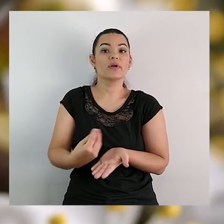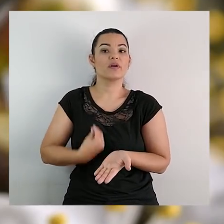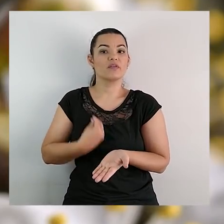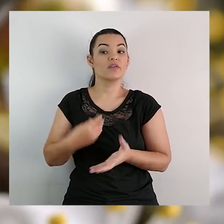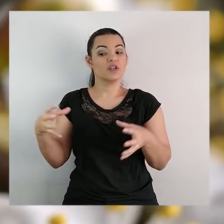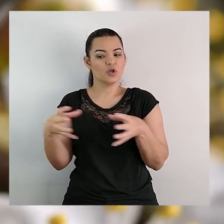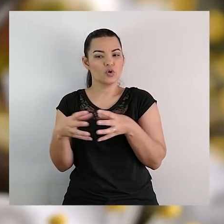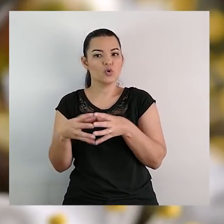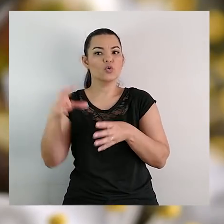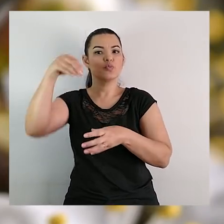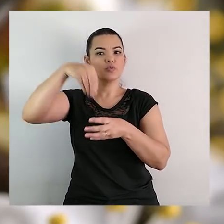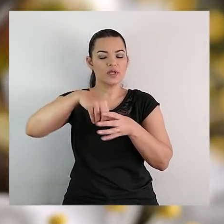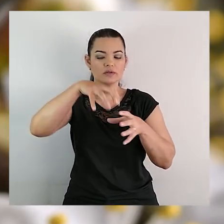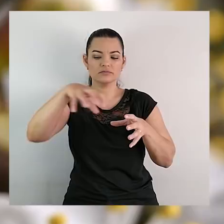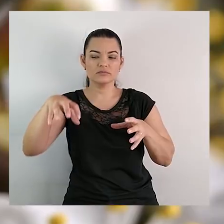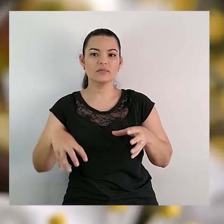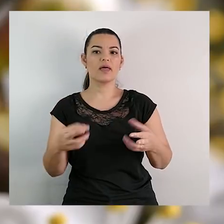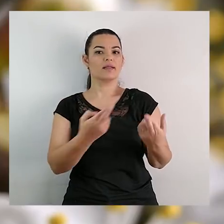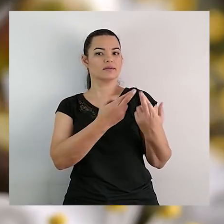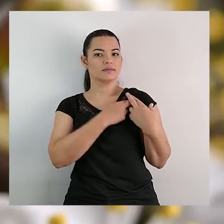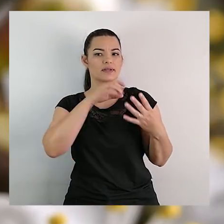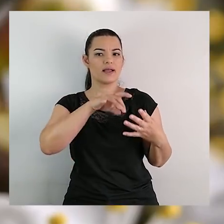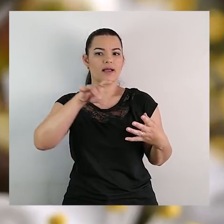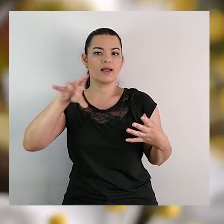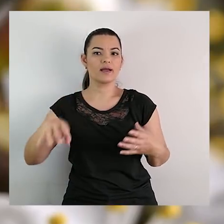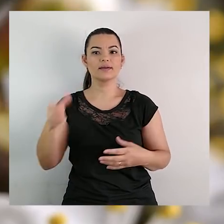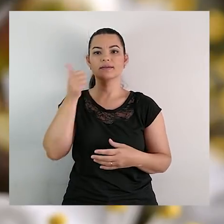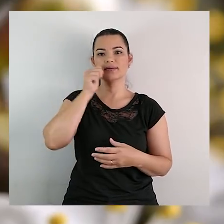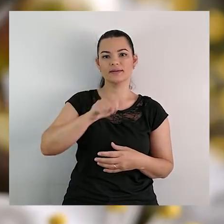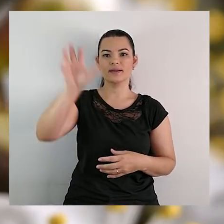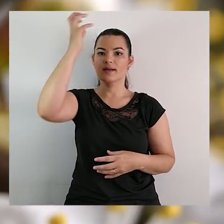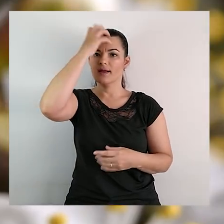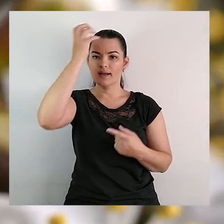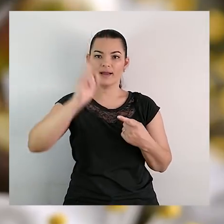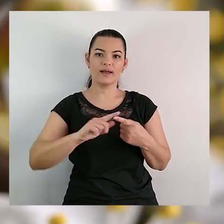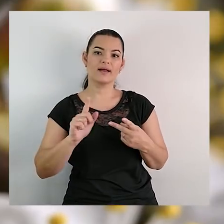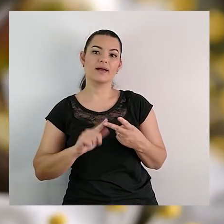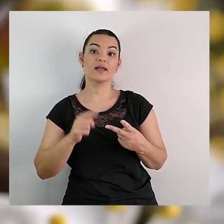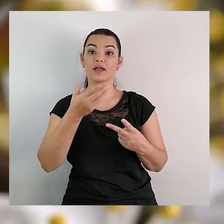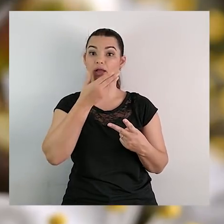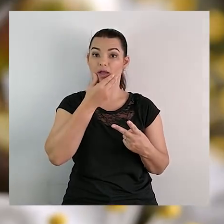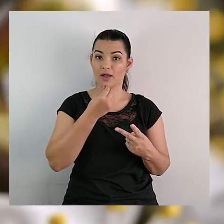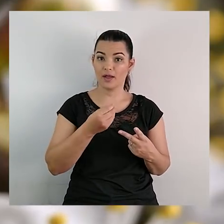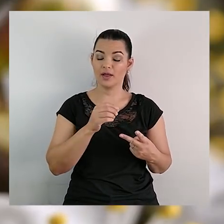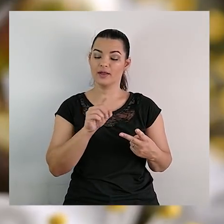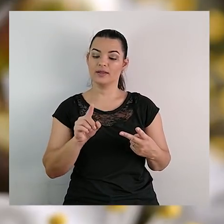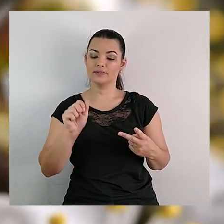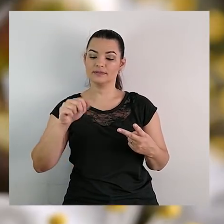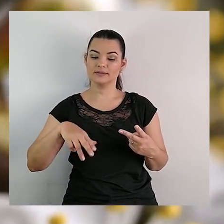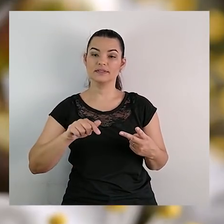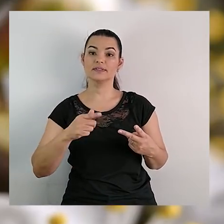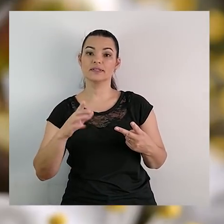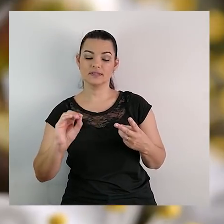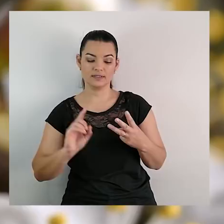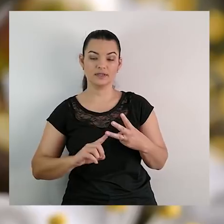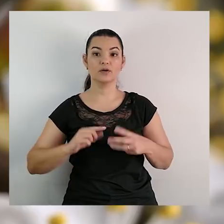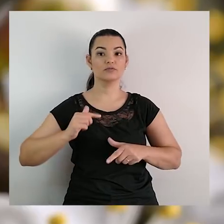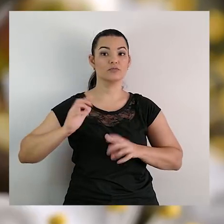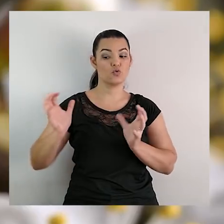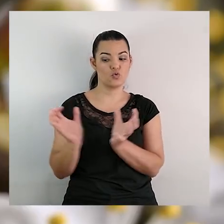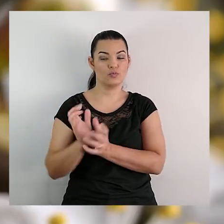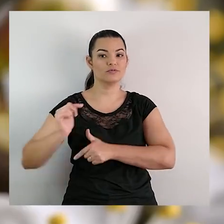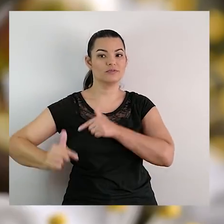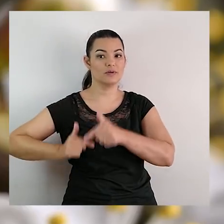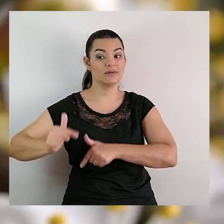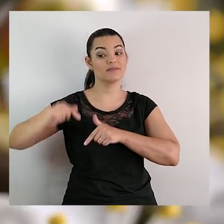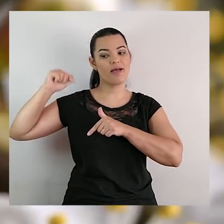seu papel: a rainha, o zangão, as operárias. E são as operárias que têm como